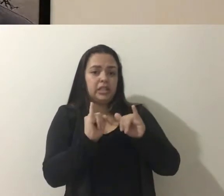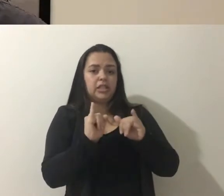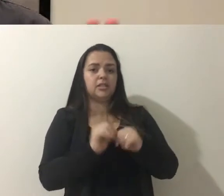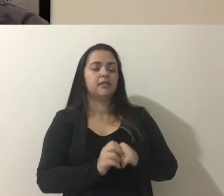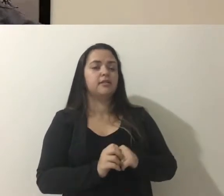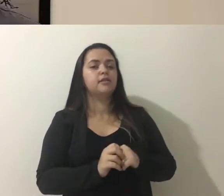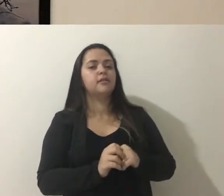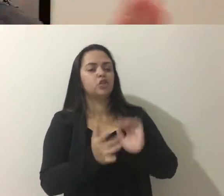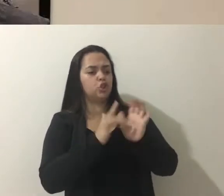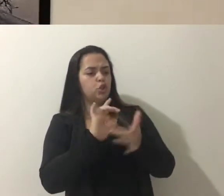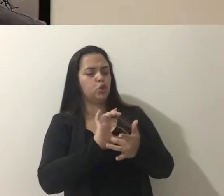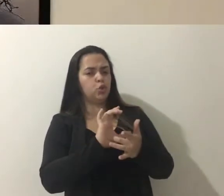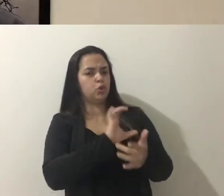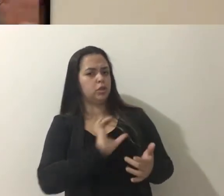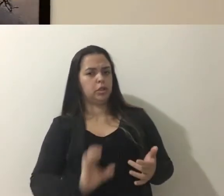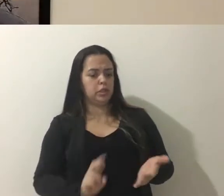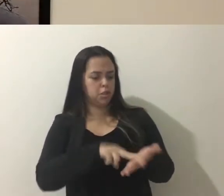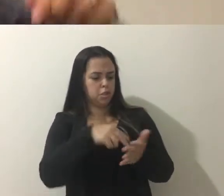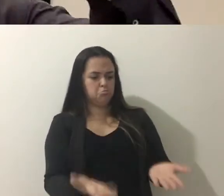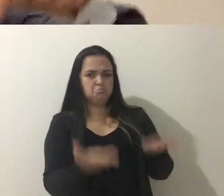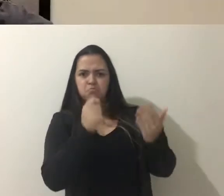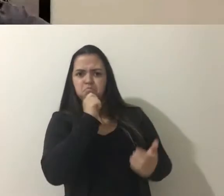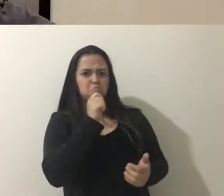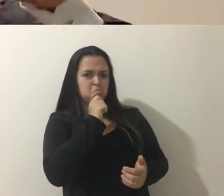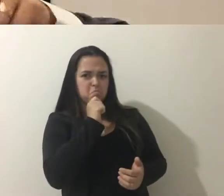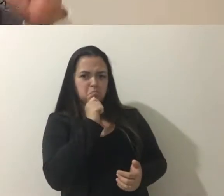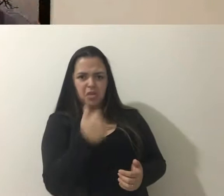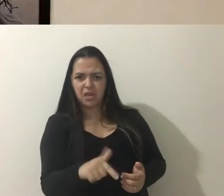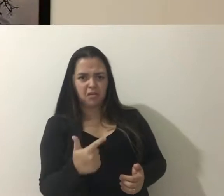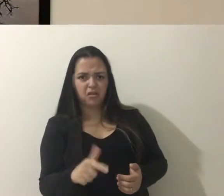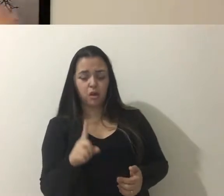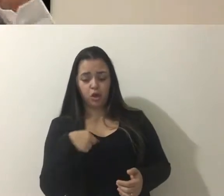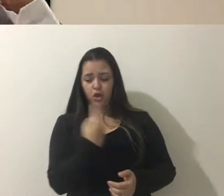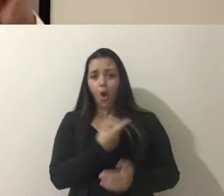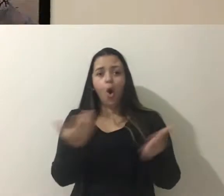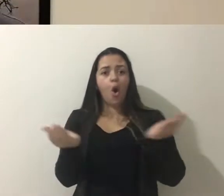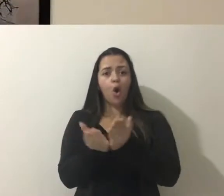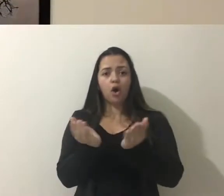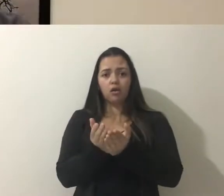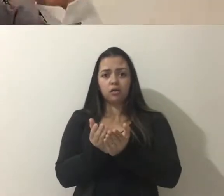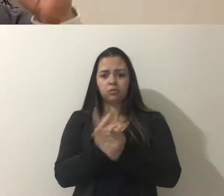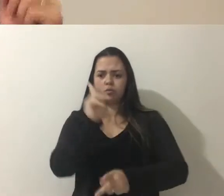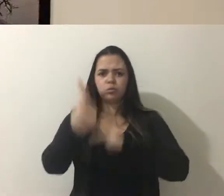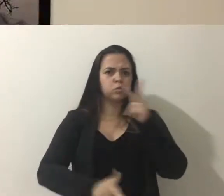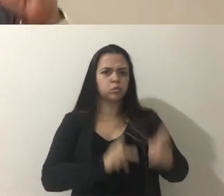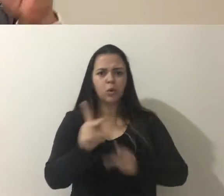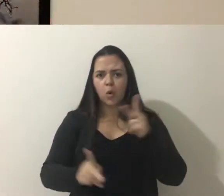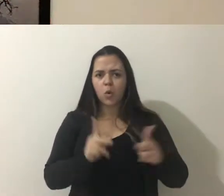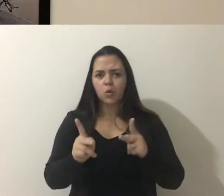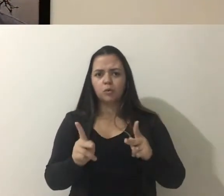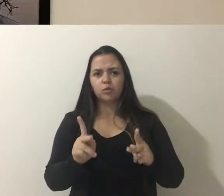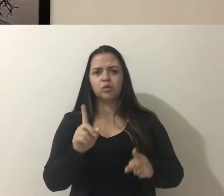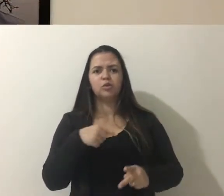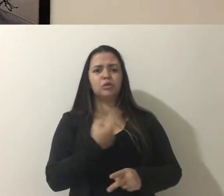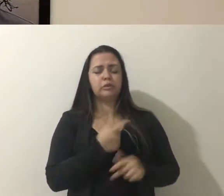ressuscitado, se não houvesse ressurreição, nós, os cristãos, nós, o seu povo, nós